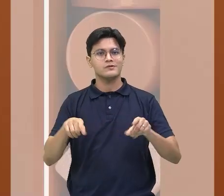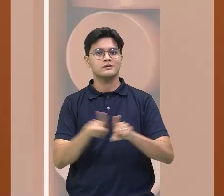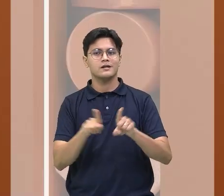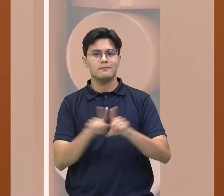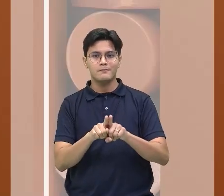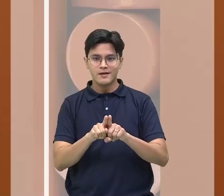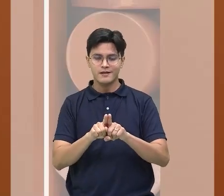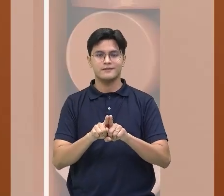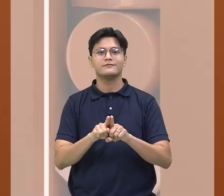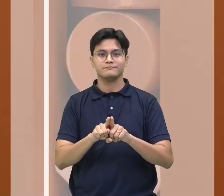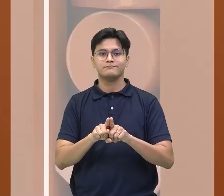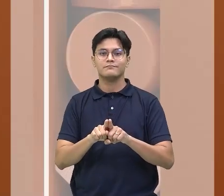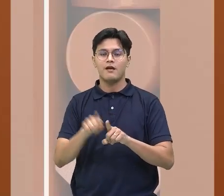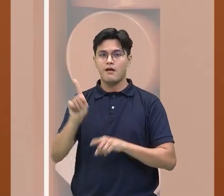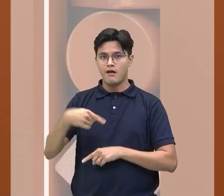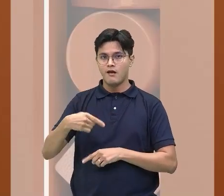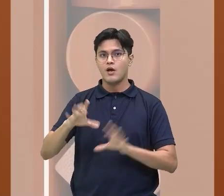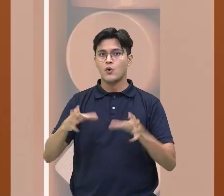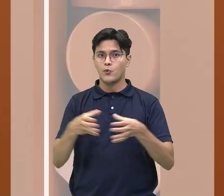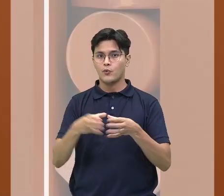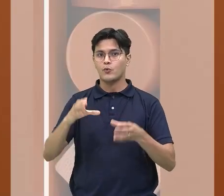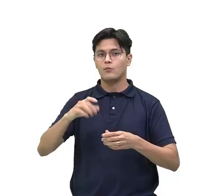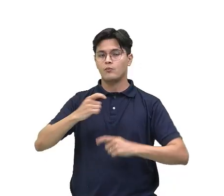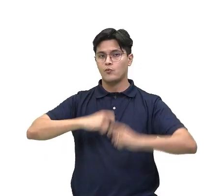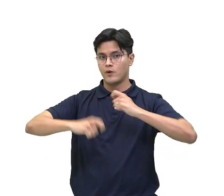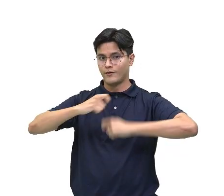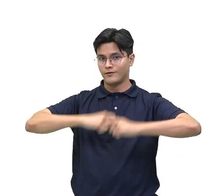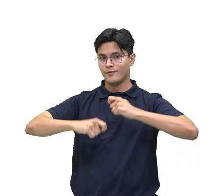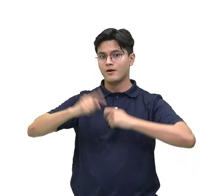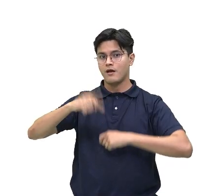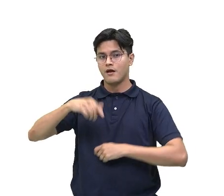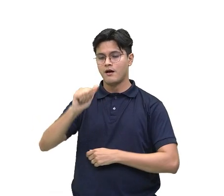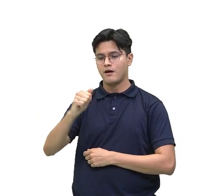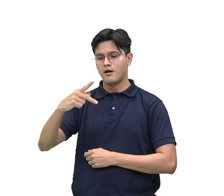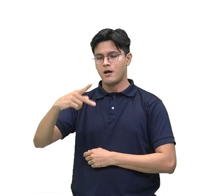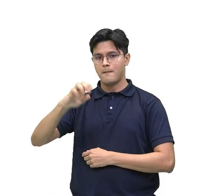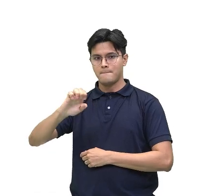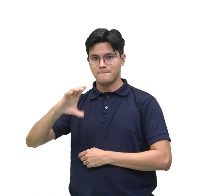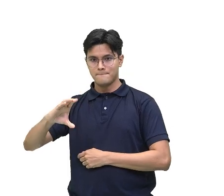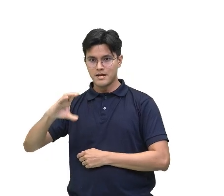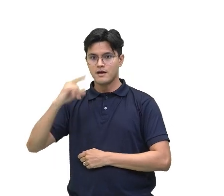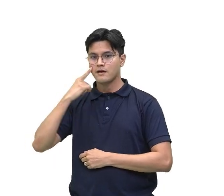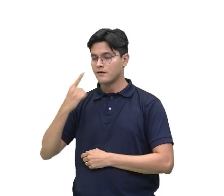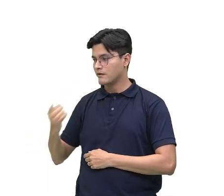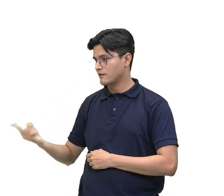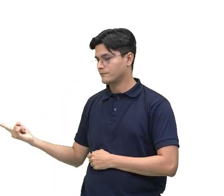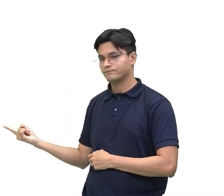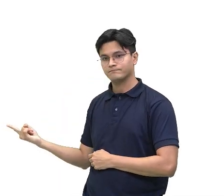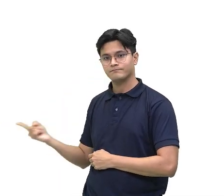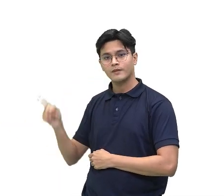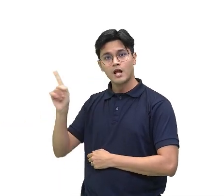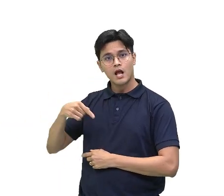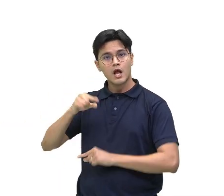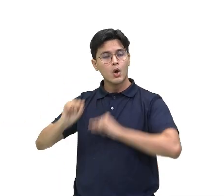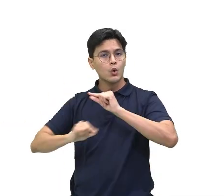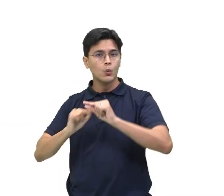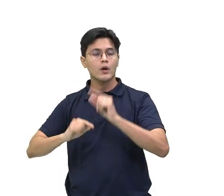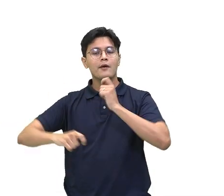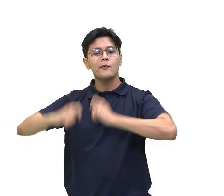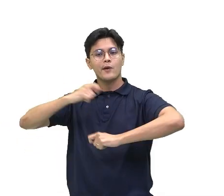se formando aí um bloco econômico, vai ser a PEC, gente, que acaba sendo essa cooperação